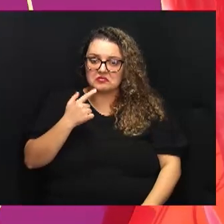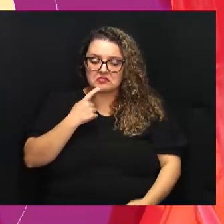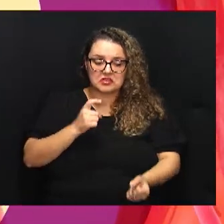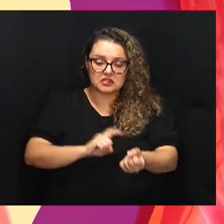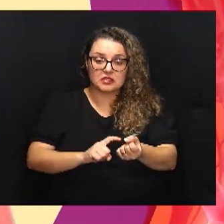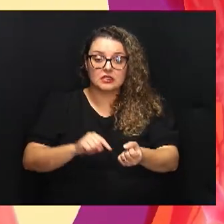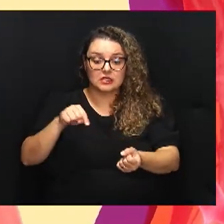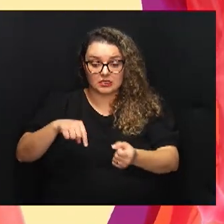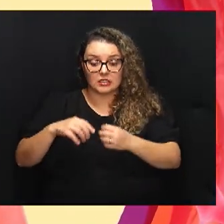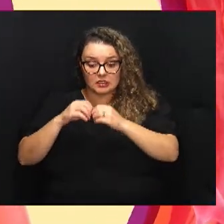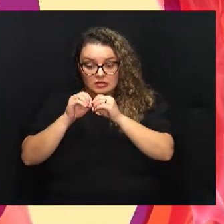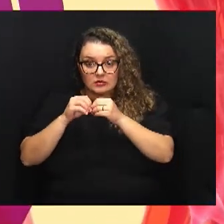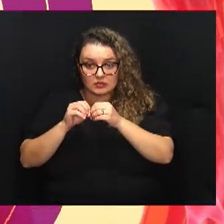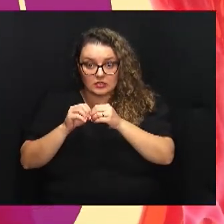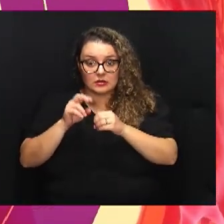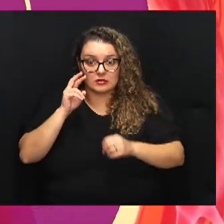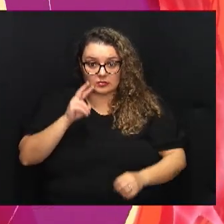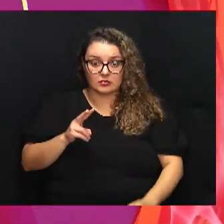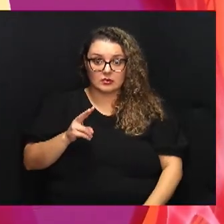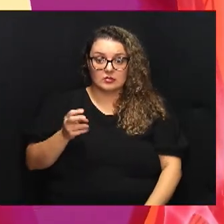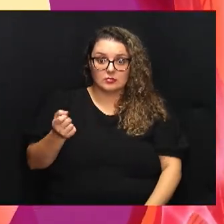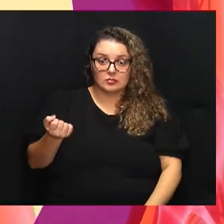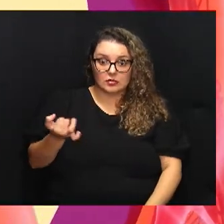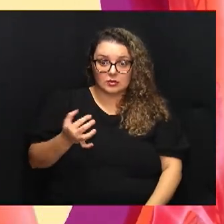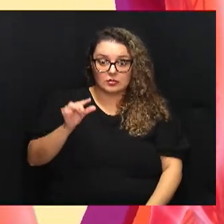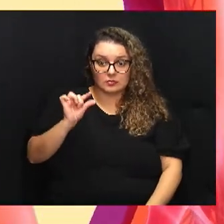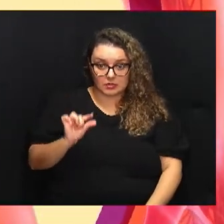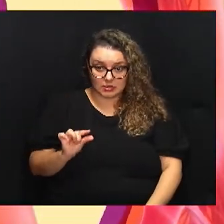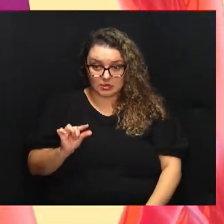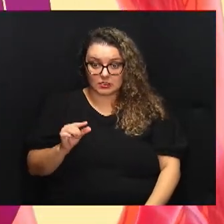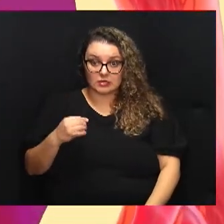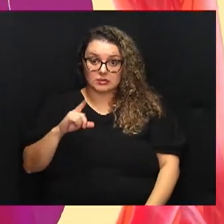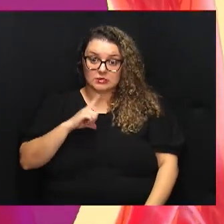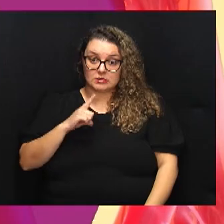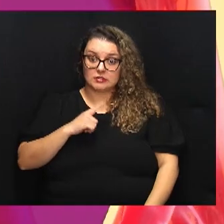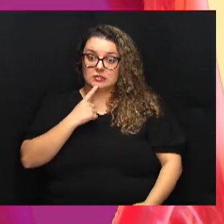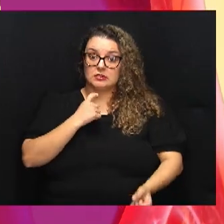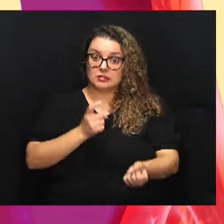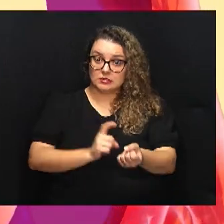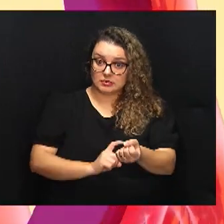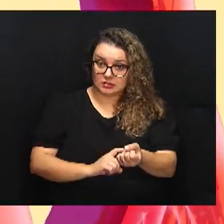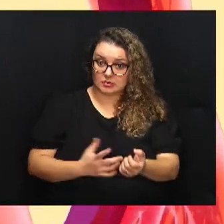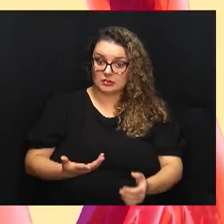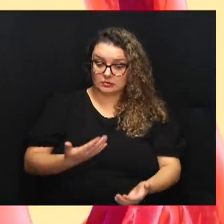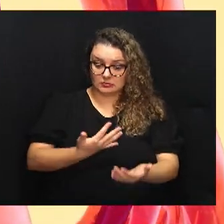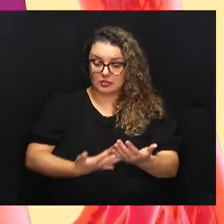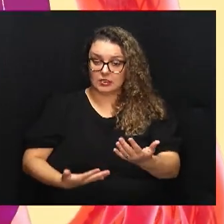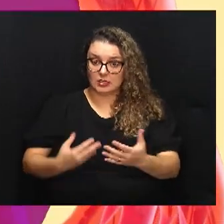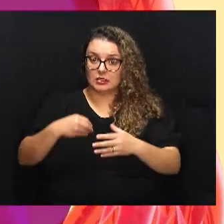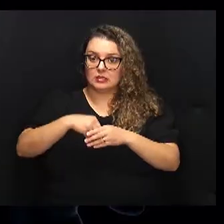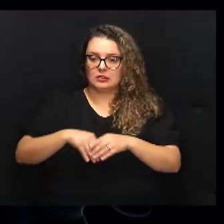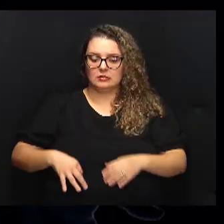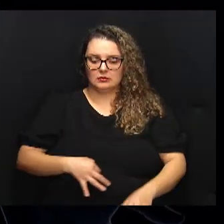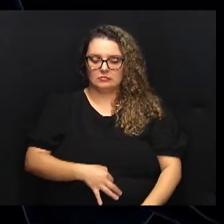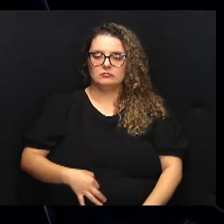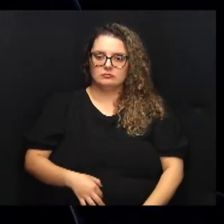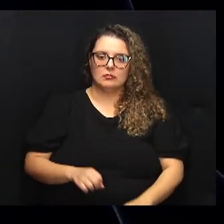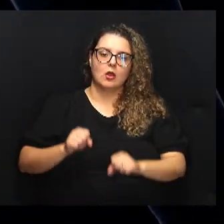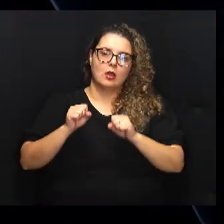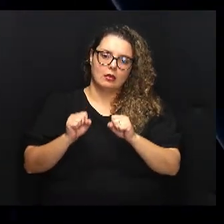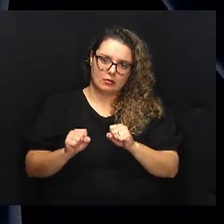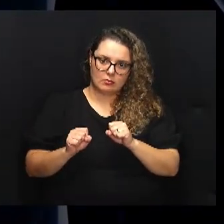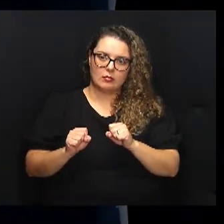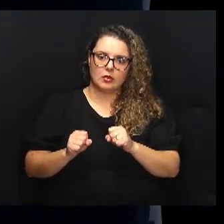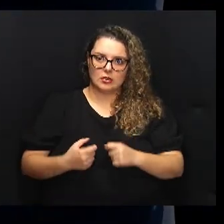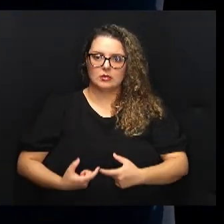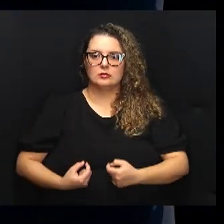gente identifica esse sangramento em menor quantidade. E se tem sangramento, significa que tem algo dentro do intestino que pode ser um